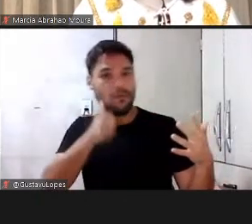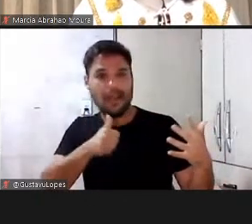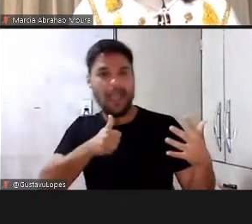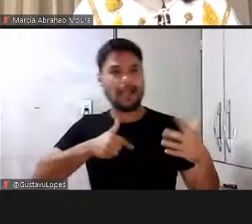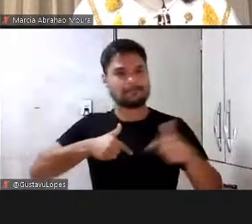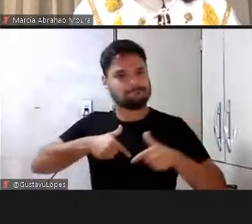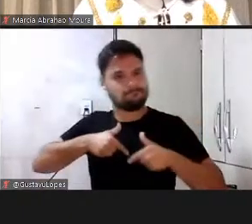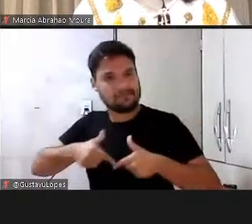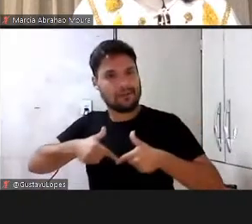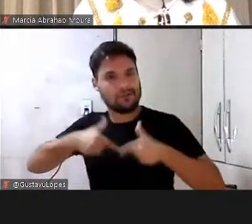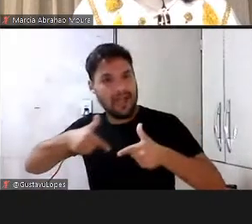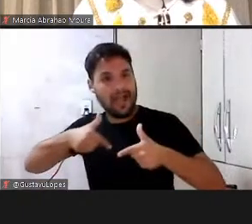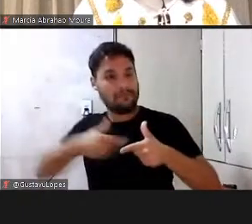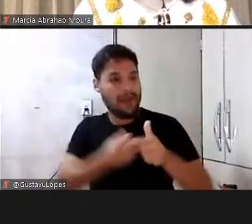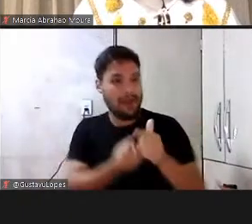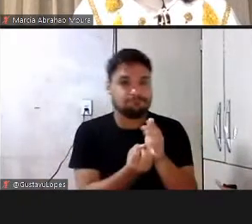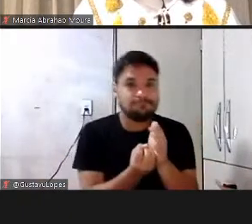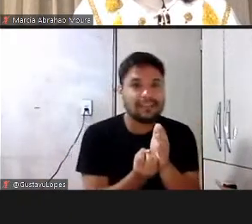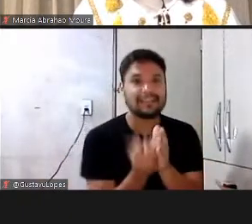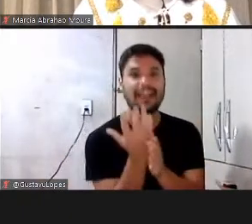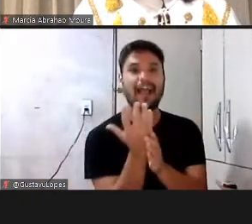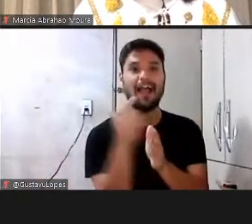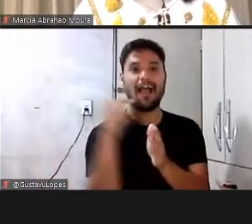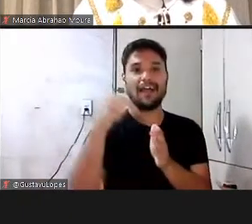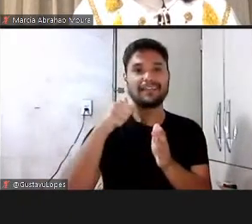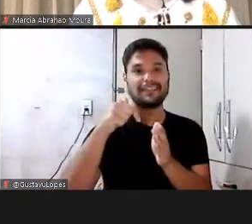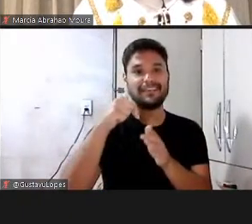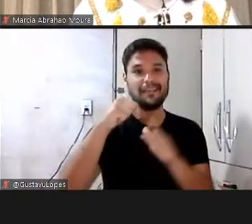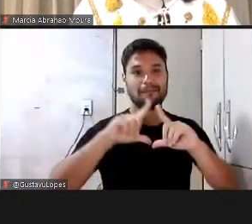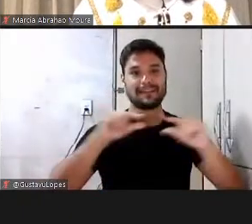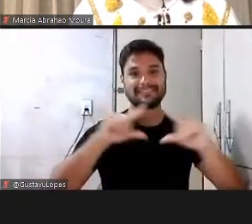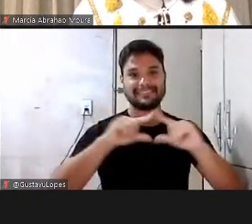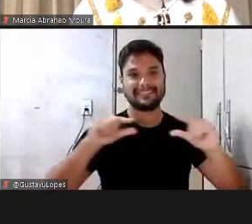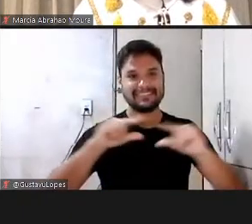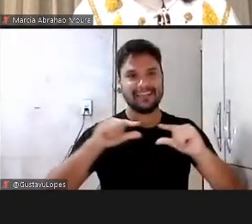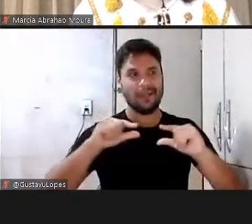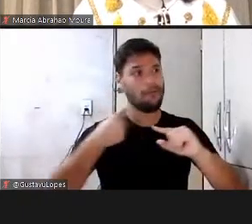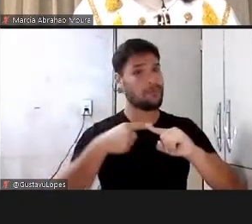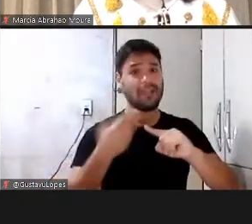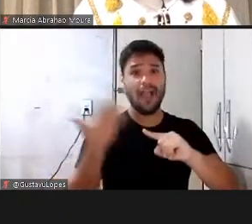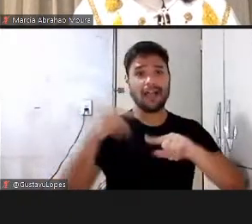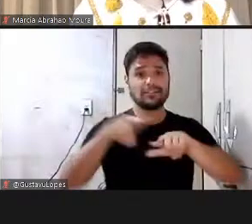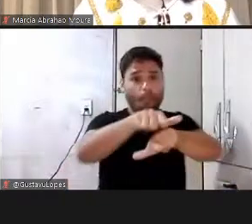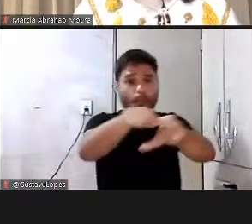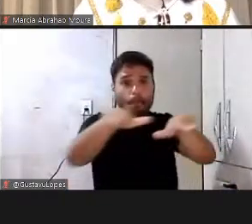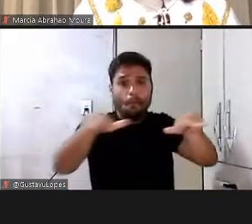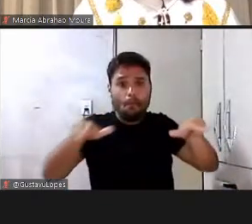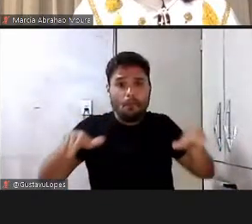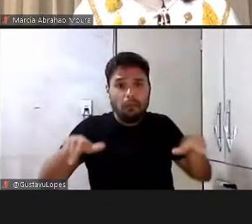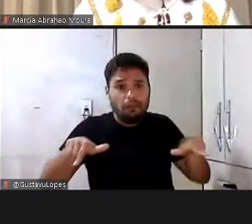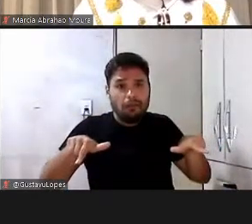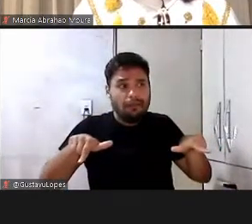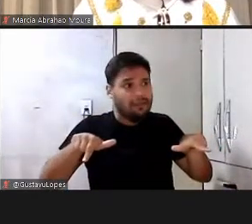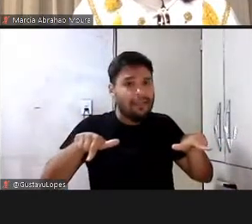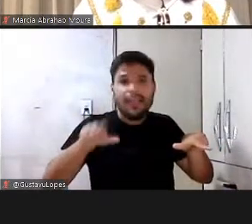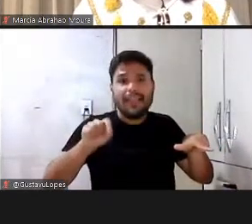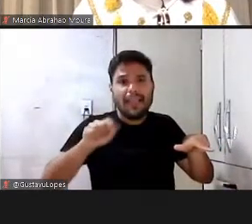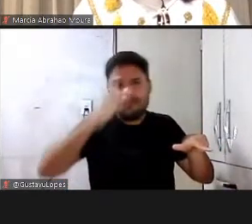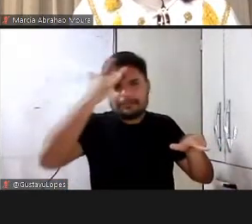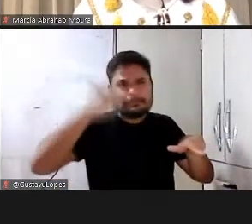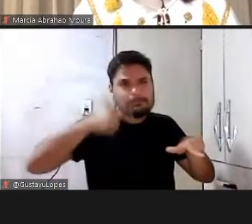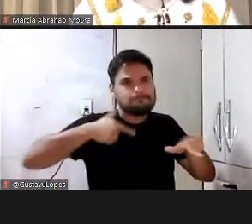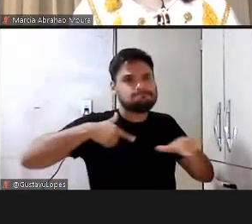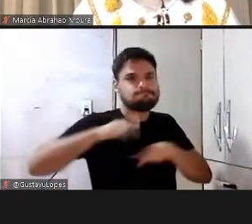Brasília, no coração do continente, nas solidões remotas deste planalto, dando forma a um projeto original